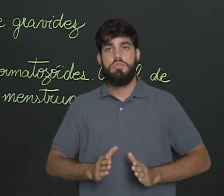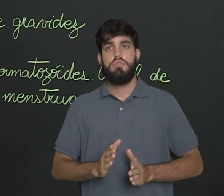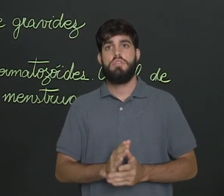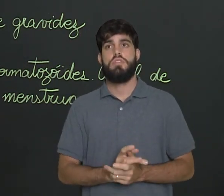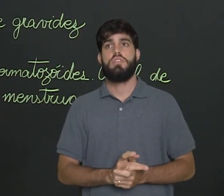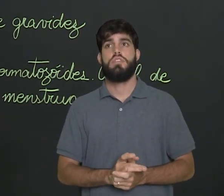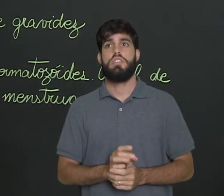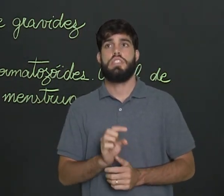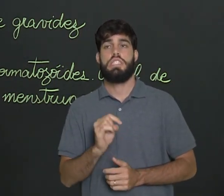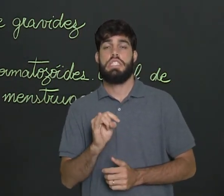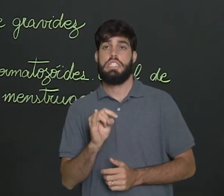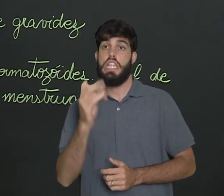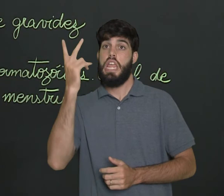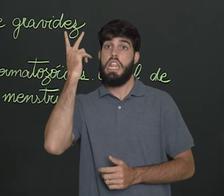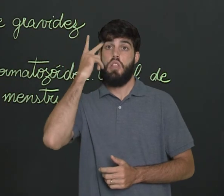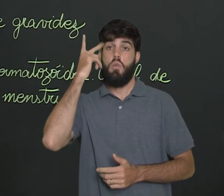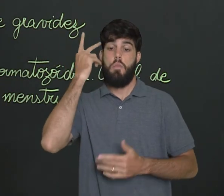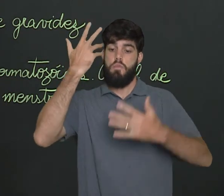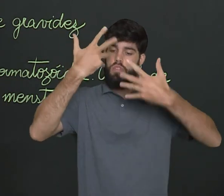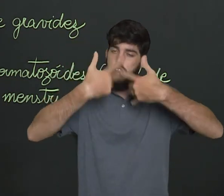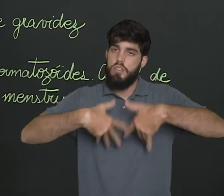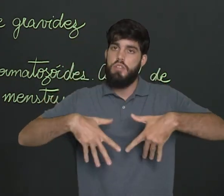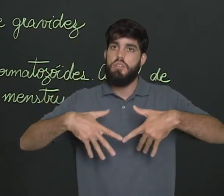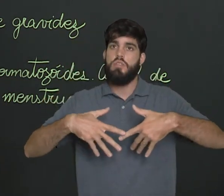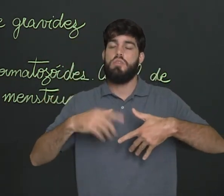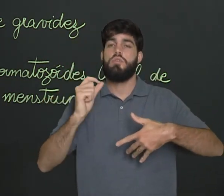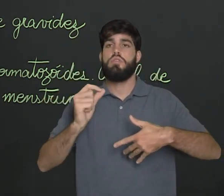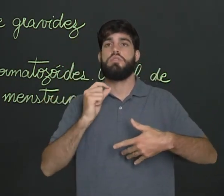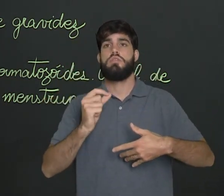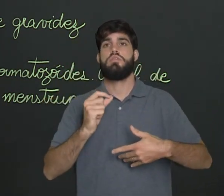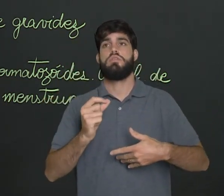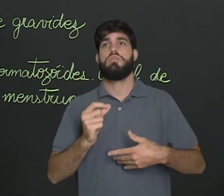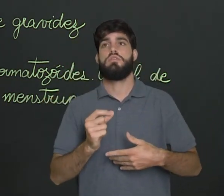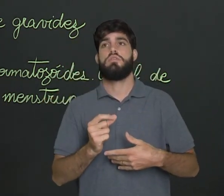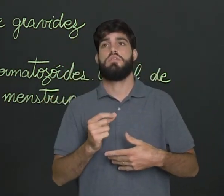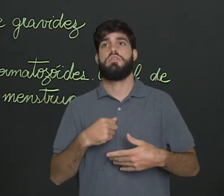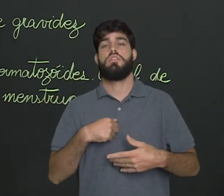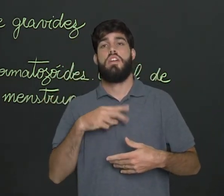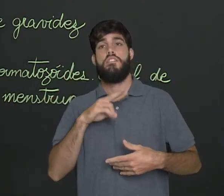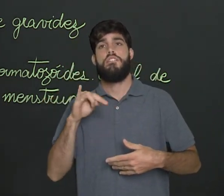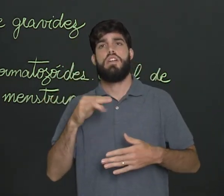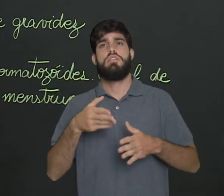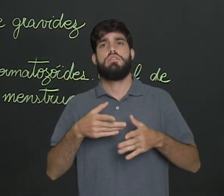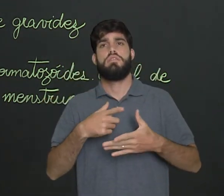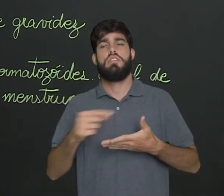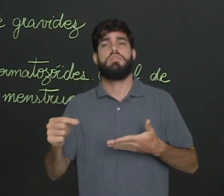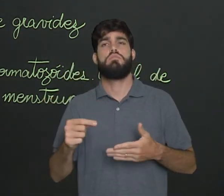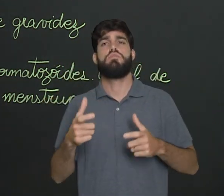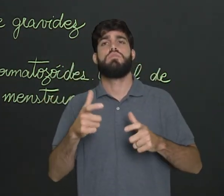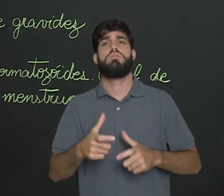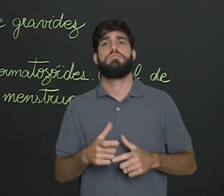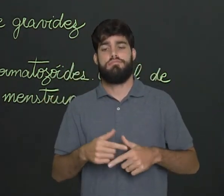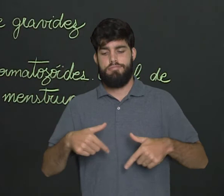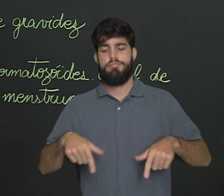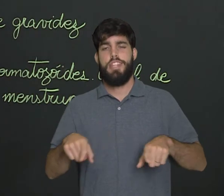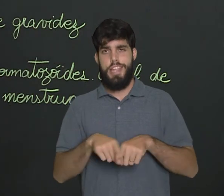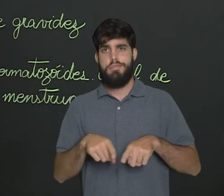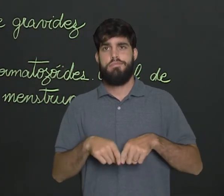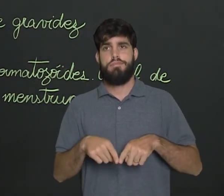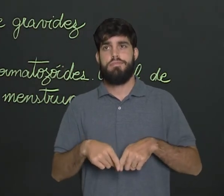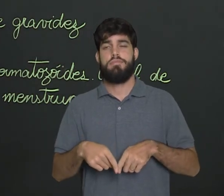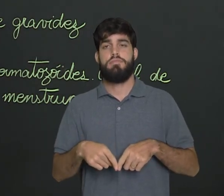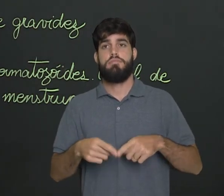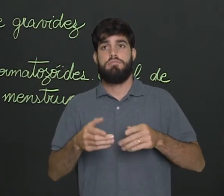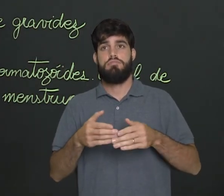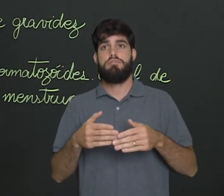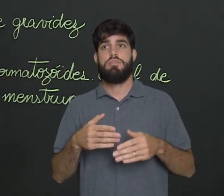hora do nascimento. Esse nascimento, se for de forma natural, a gente chama de um parto normal. Ele vai sair por onde? Também por